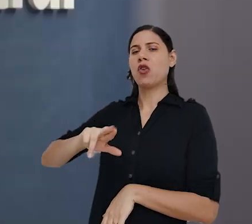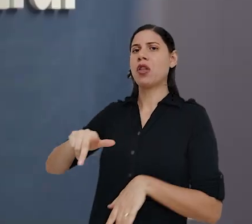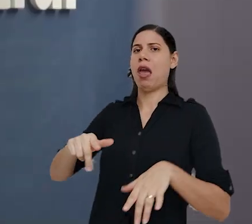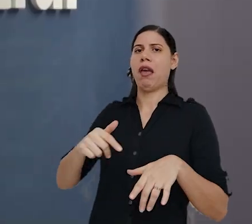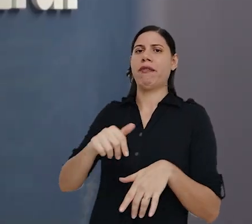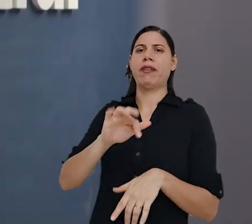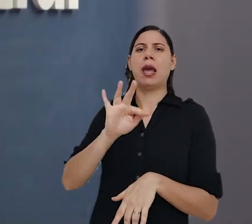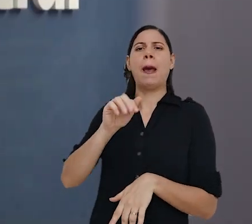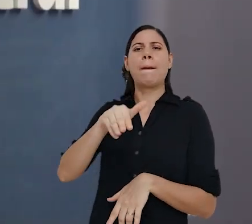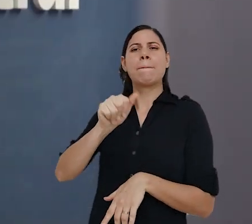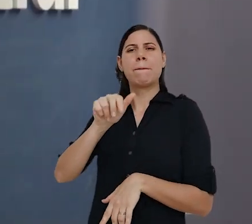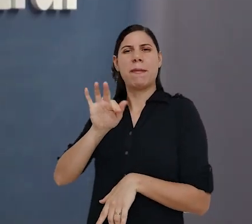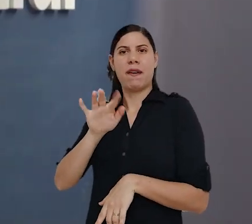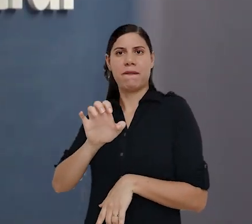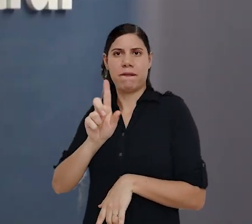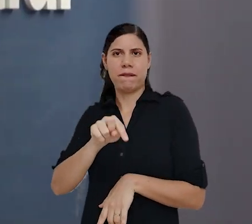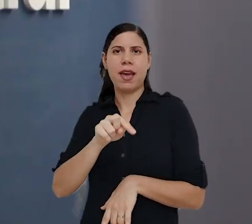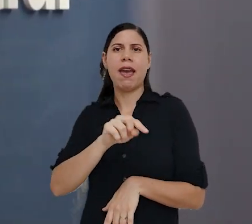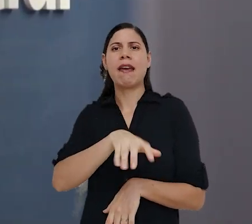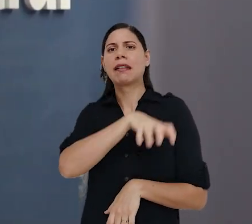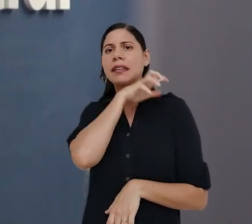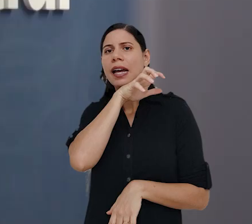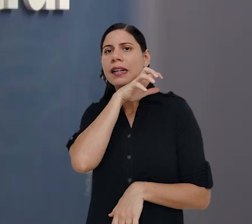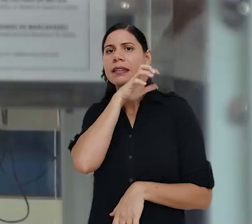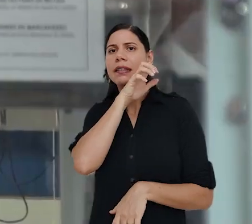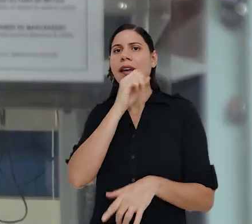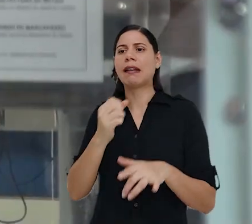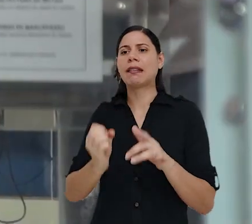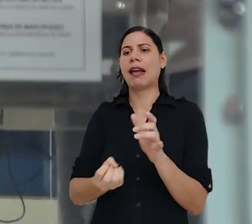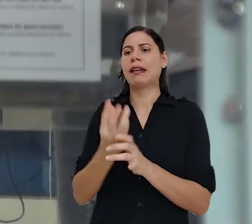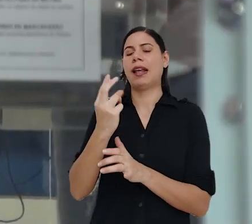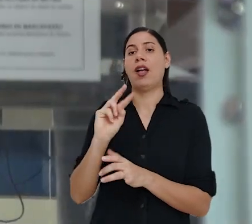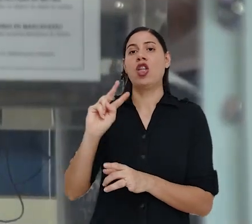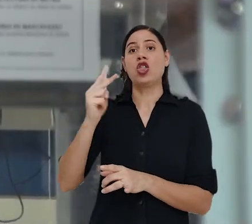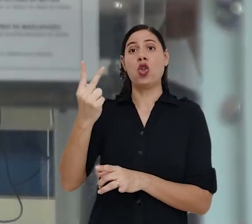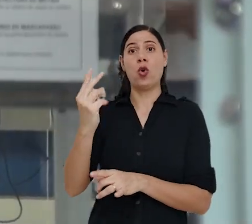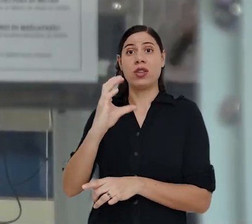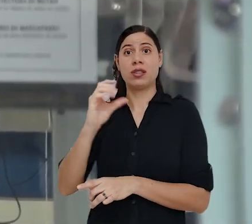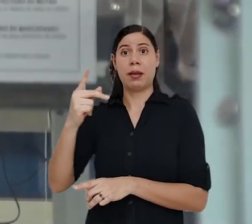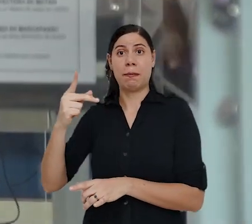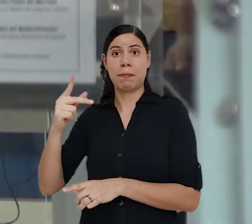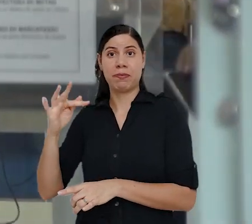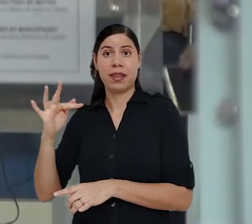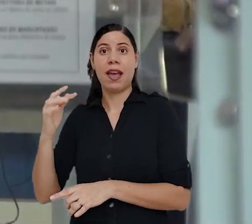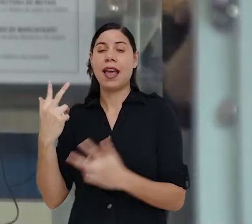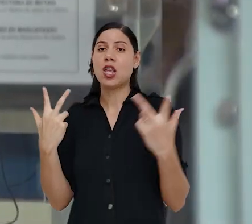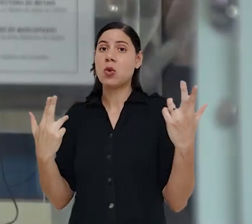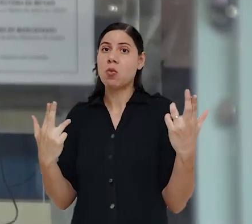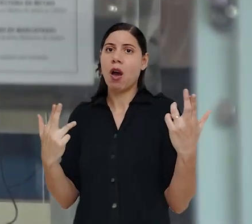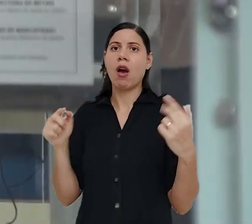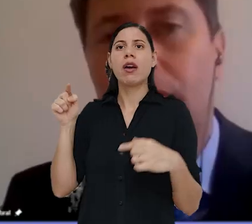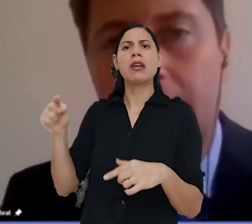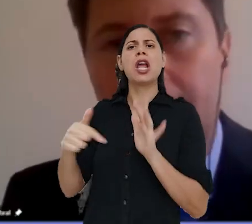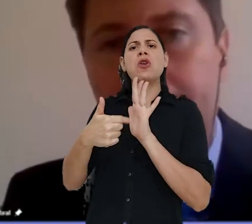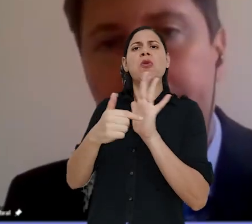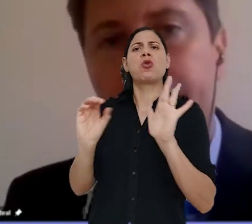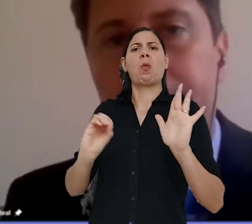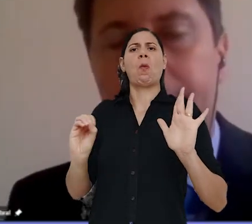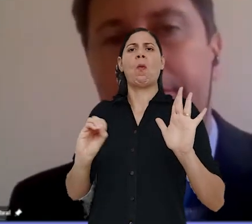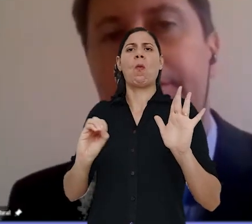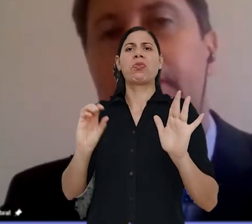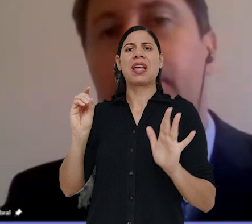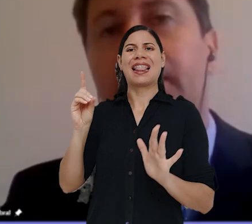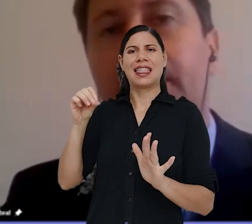Receita Federal ao emitir o CPF em duplicidade e que o autor não demonstrou qualquer dano moral. Alegou